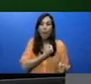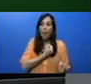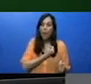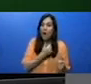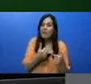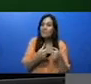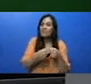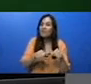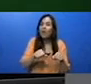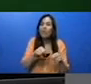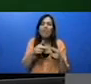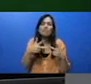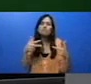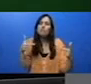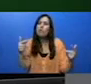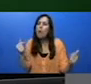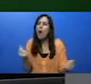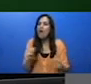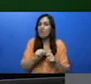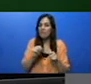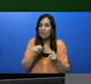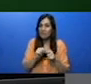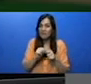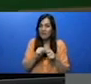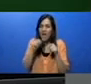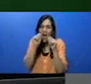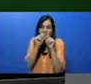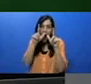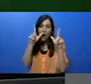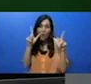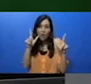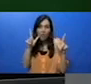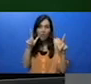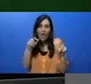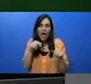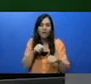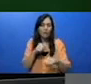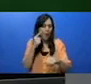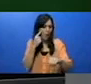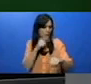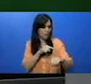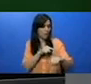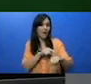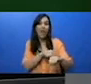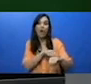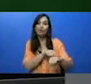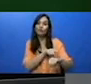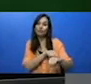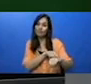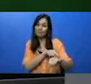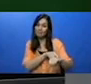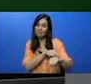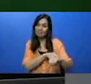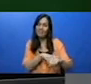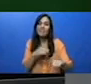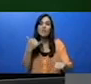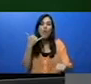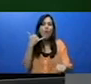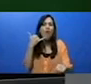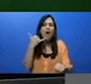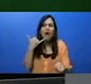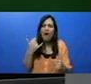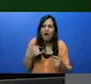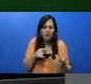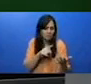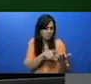na maioria das coisas que fazemos. Nós acordamos de manhã e olhamos o relógio, né, do celular, fazemos contas,